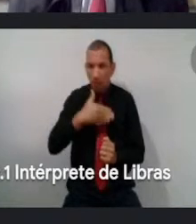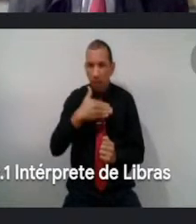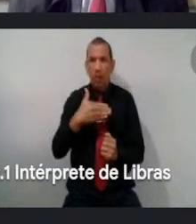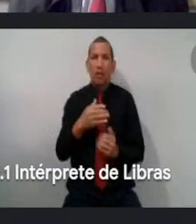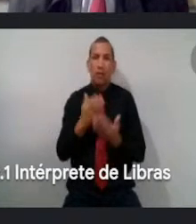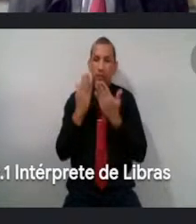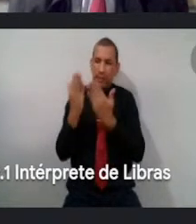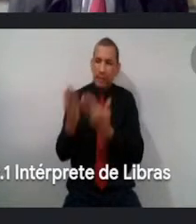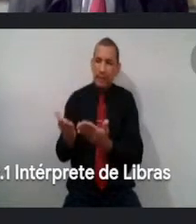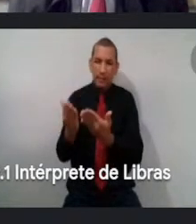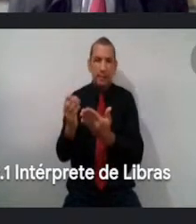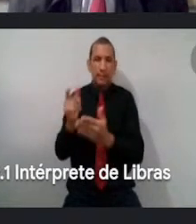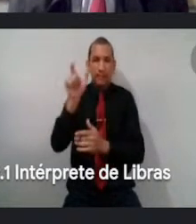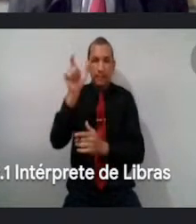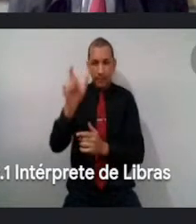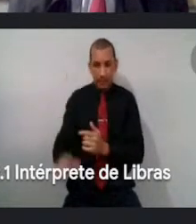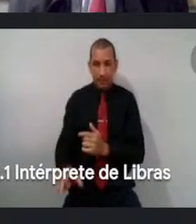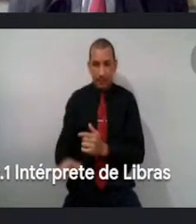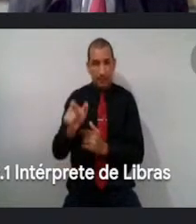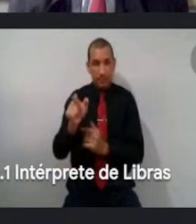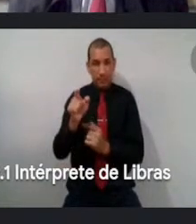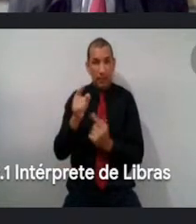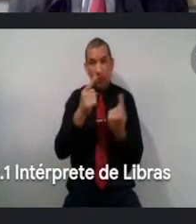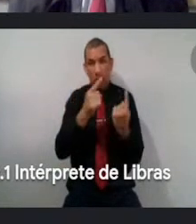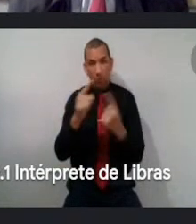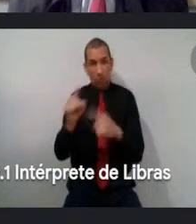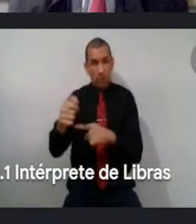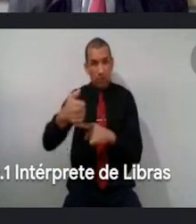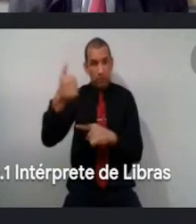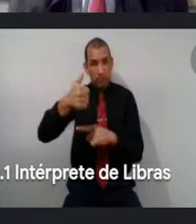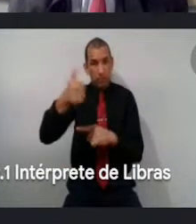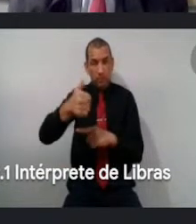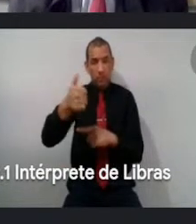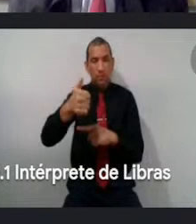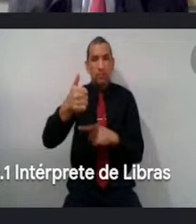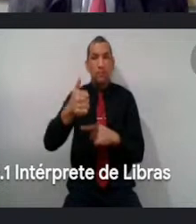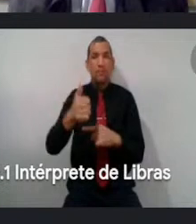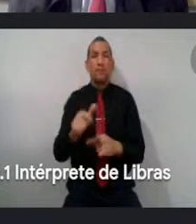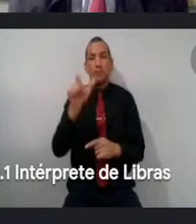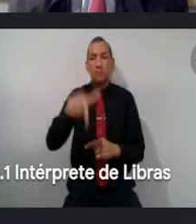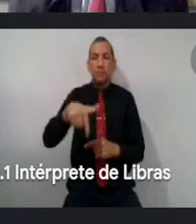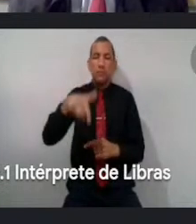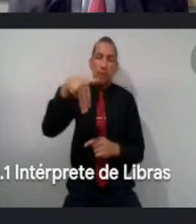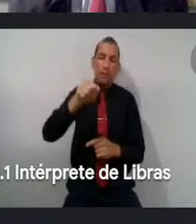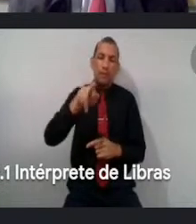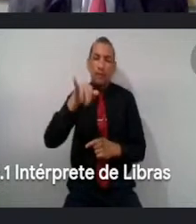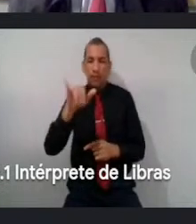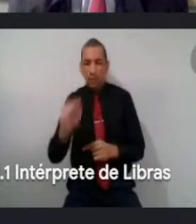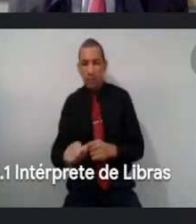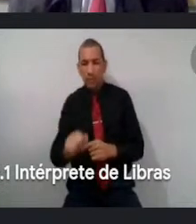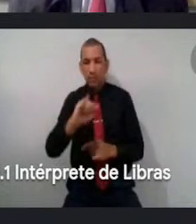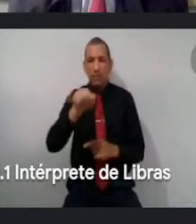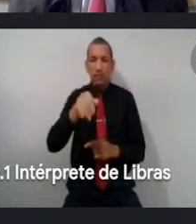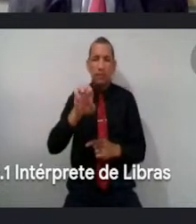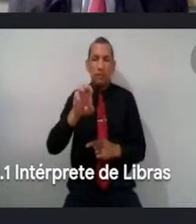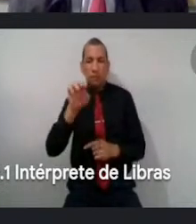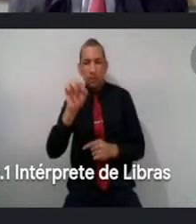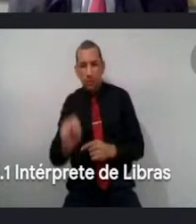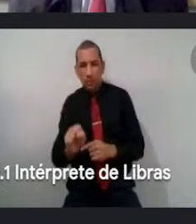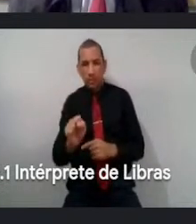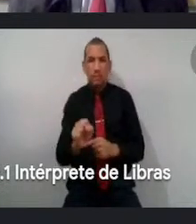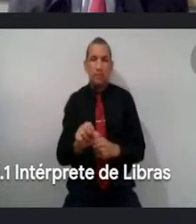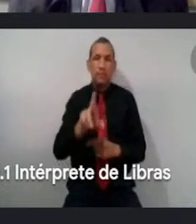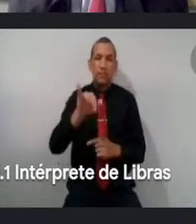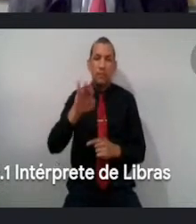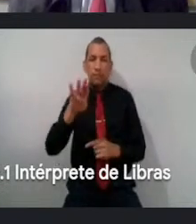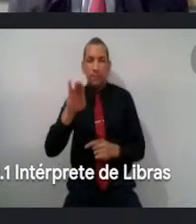do elemento subjetivo do tipo em relação a primeira recorrente que a senhora Maria de Jesus Ribeiro da Silva Amém